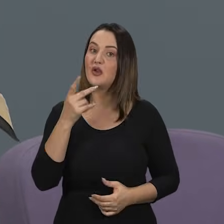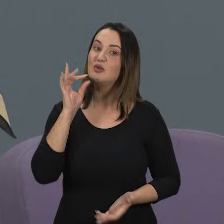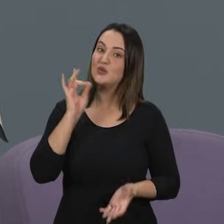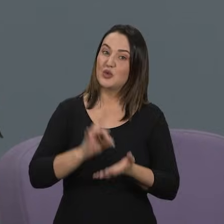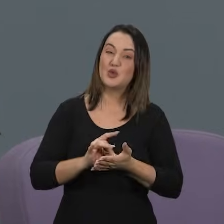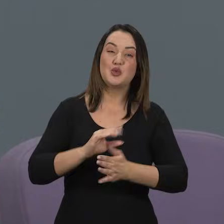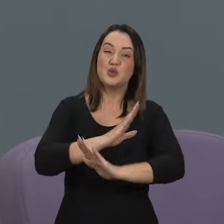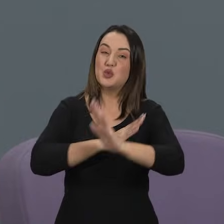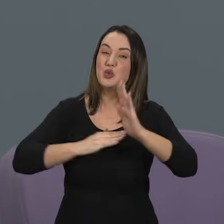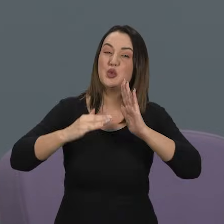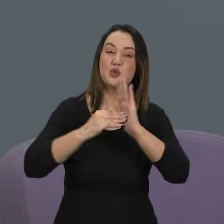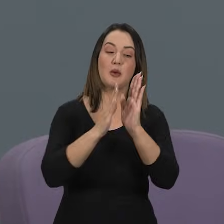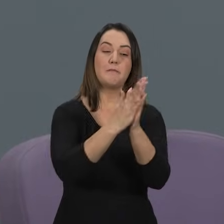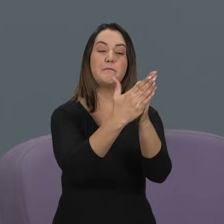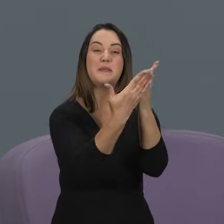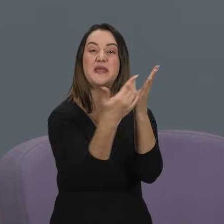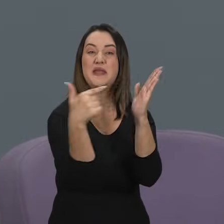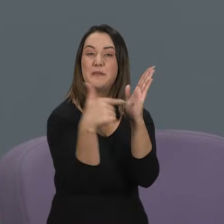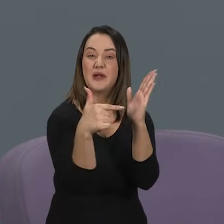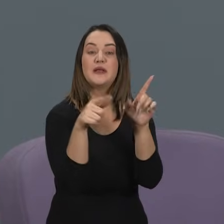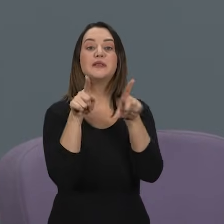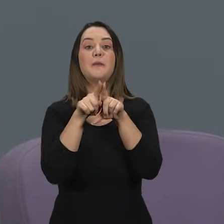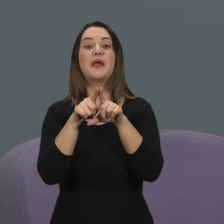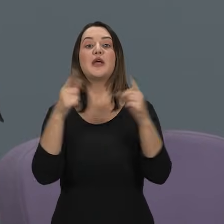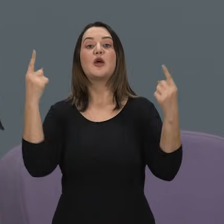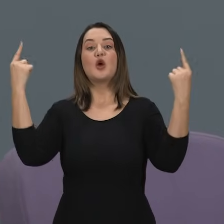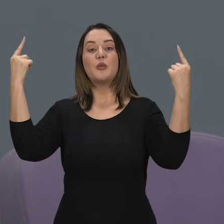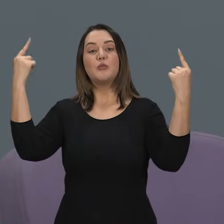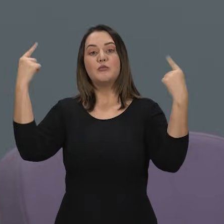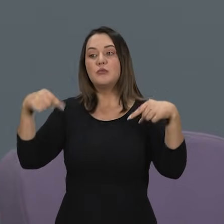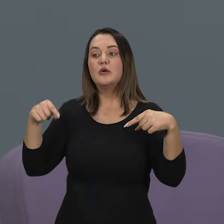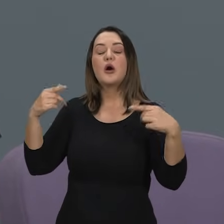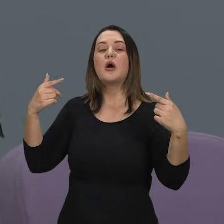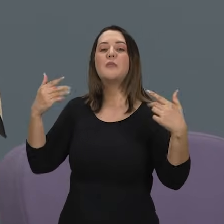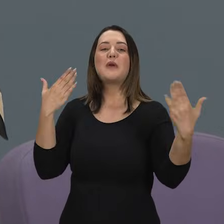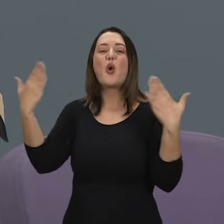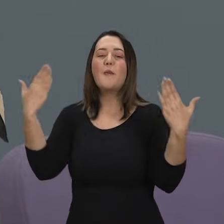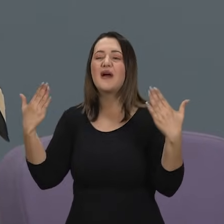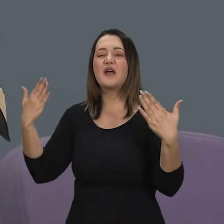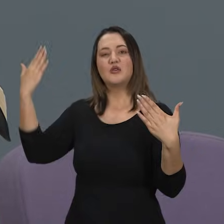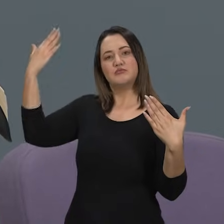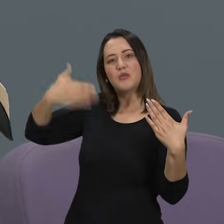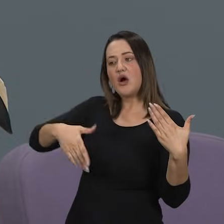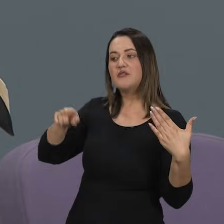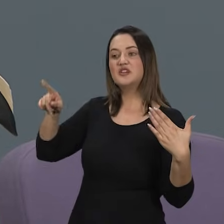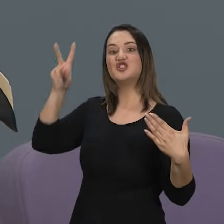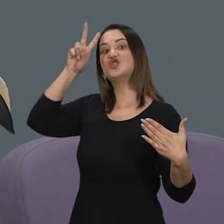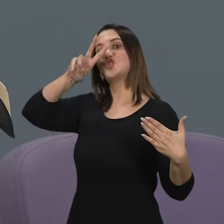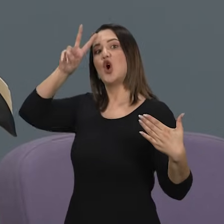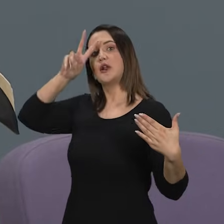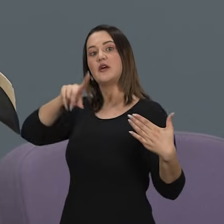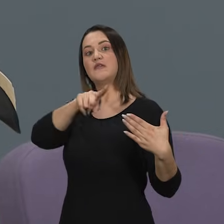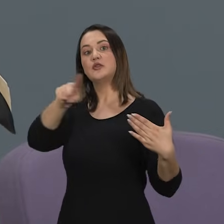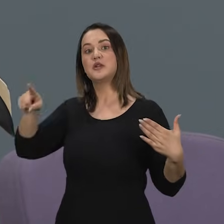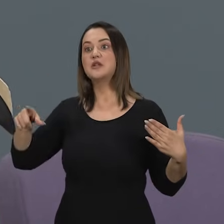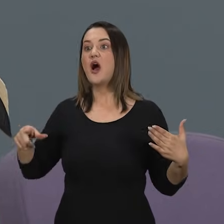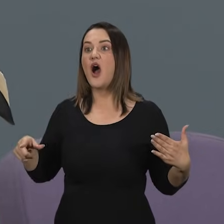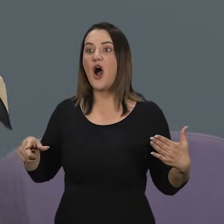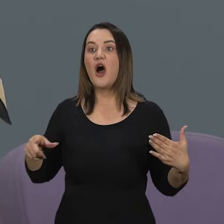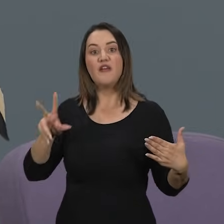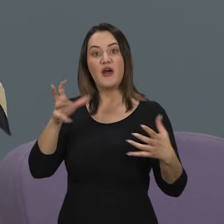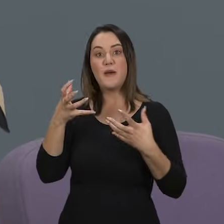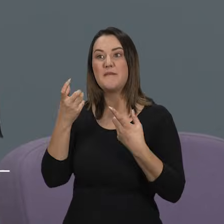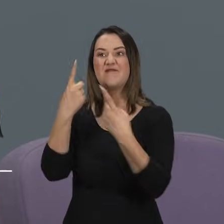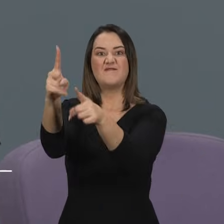minha boca aqui para falar tudo que a Bíblia diz e que a história diz, até mesmo as pessoas vão querer